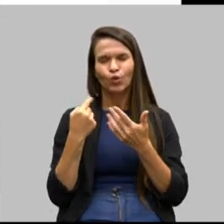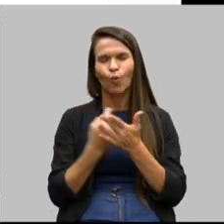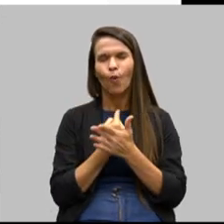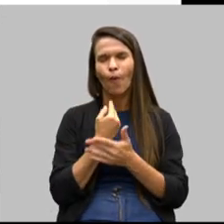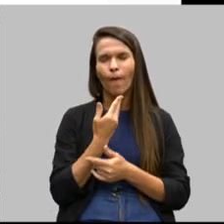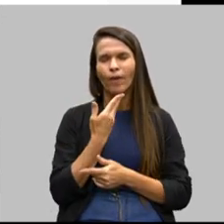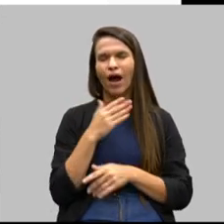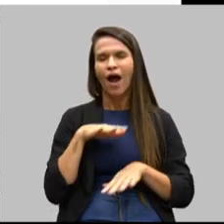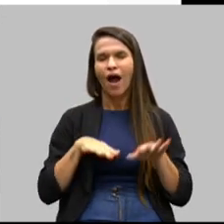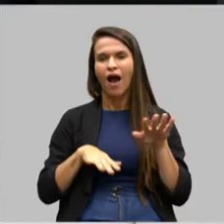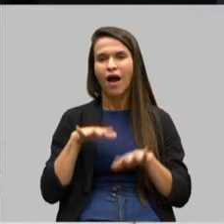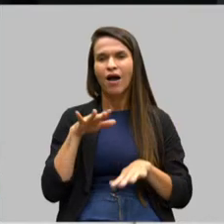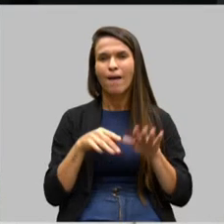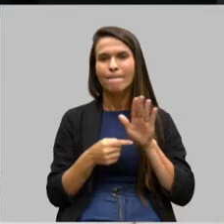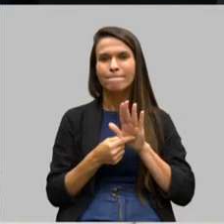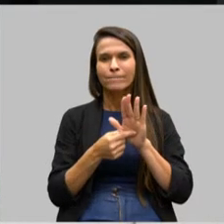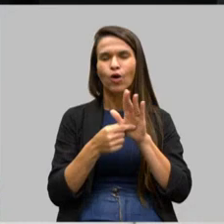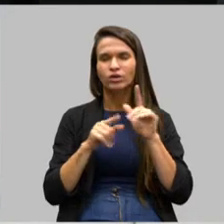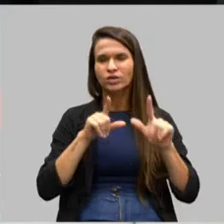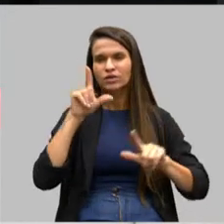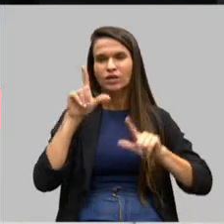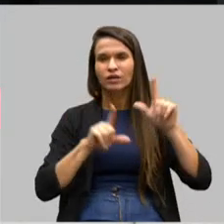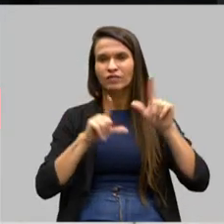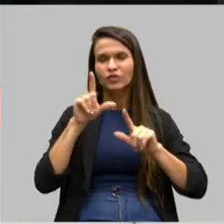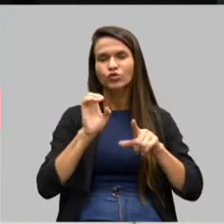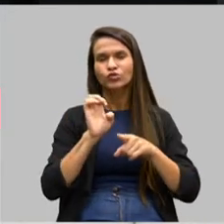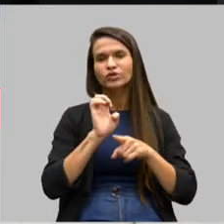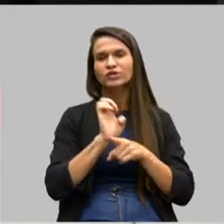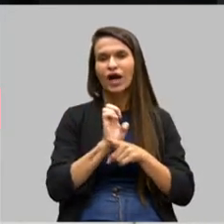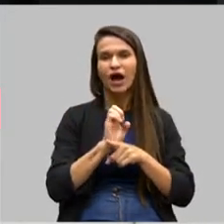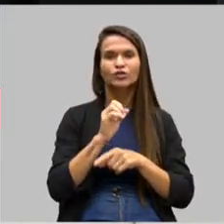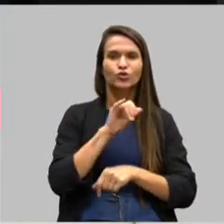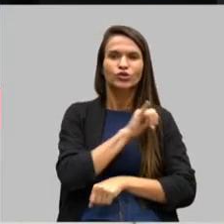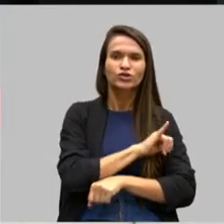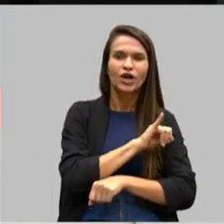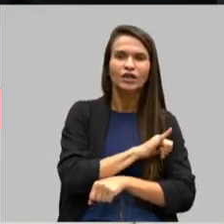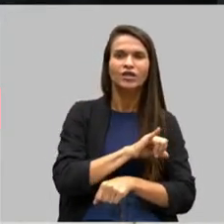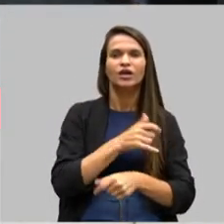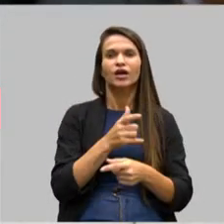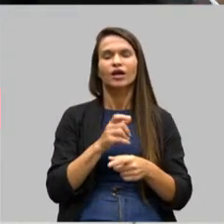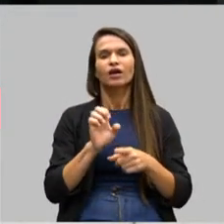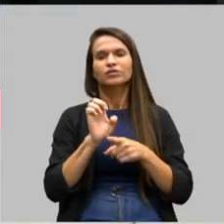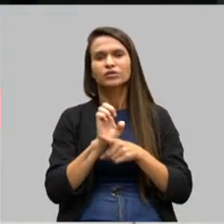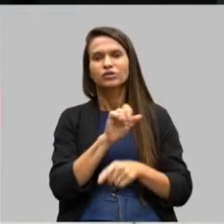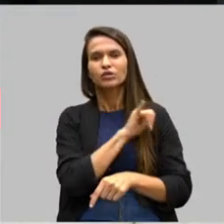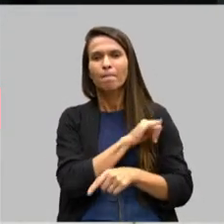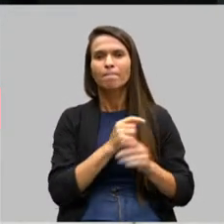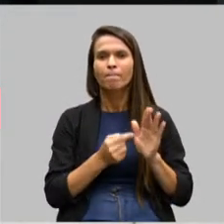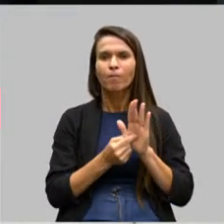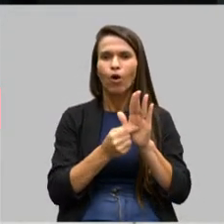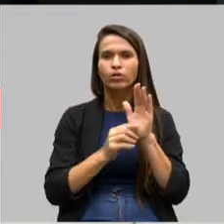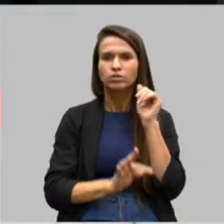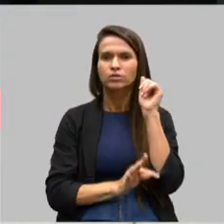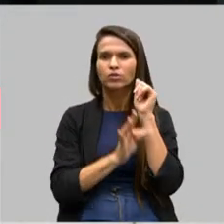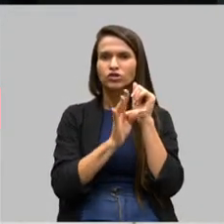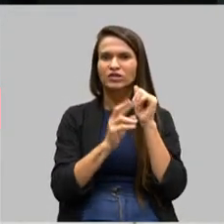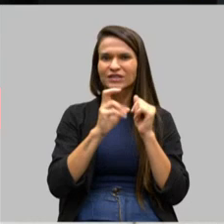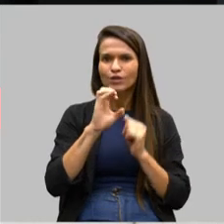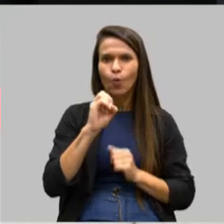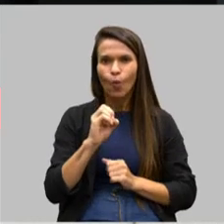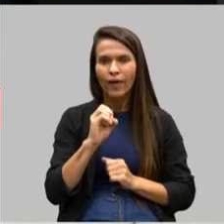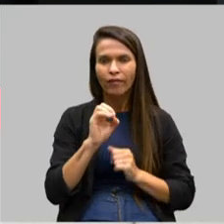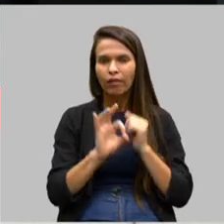às vezes aparece na televisão que o estado do Rio de Janeiro, a cidade do Rio de Janeiro, mostra temperaturas de 50 graus.